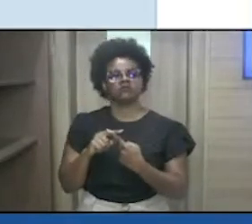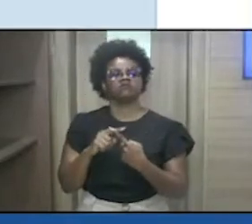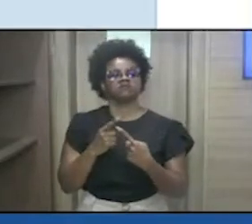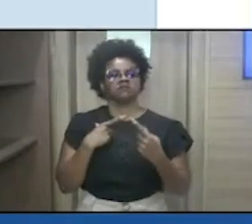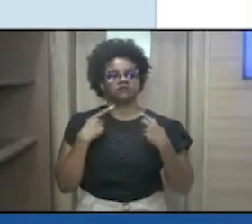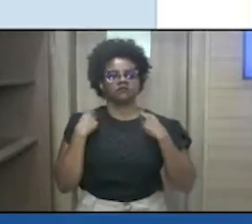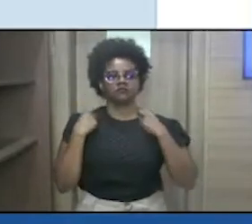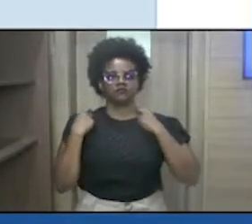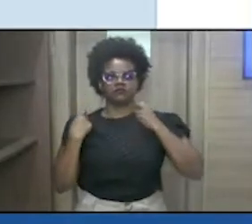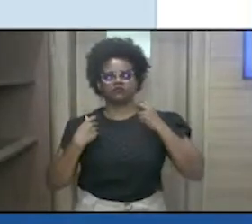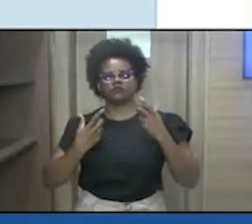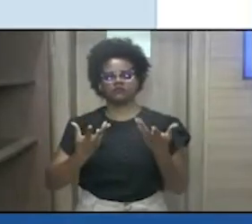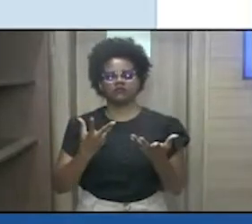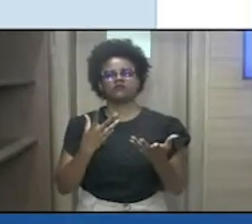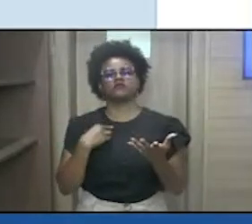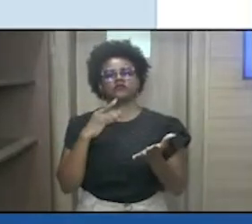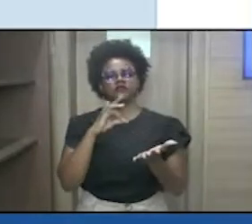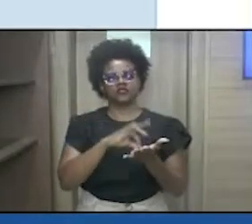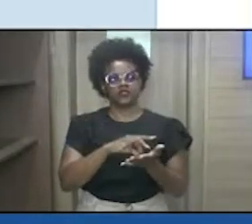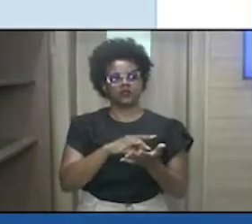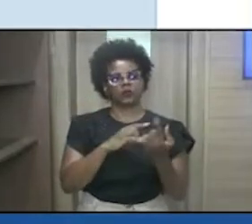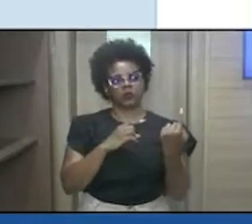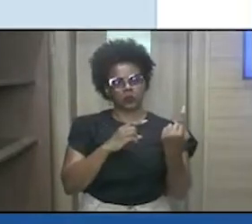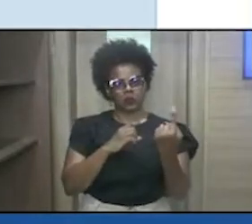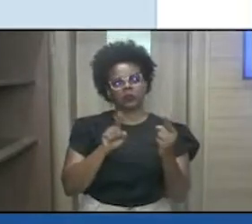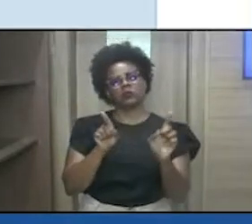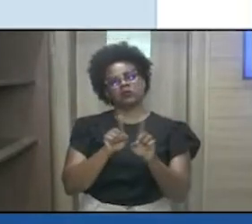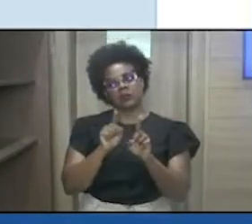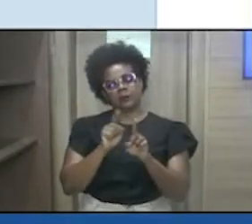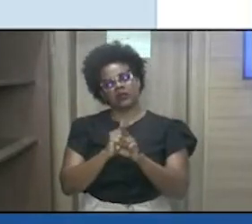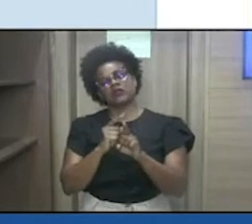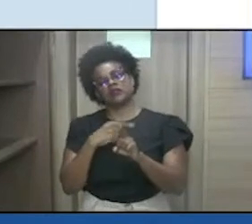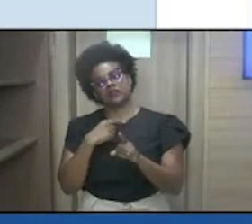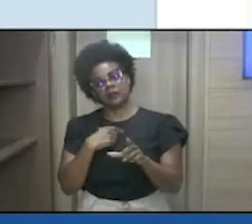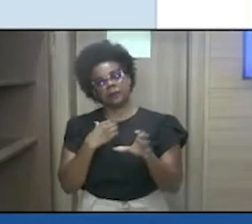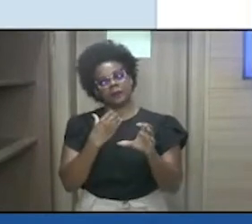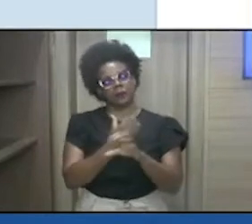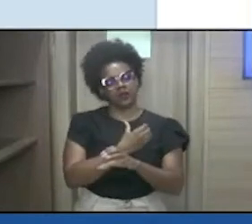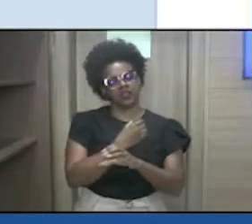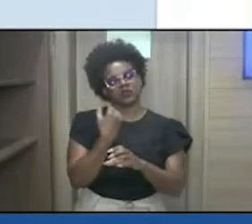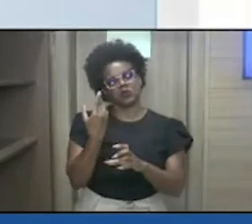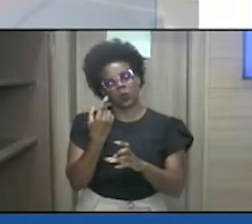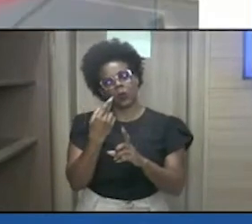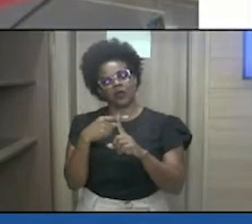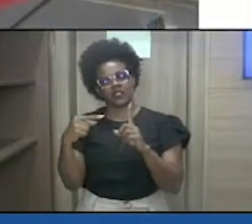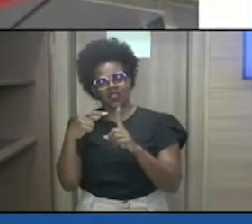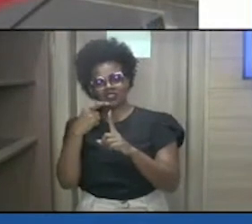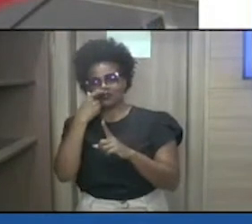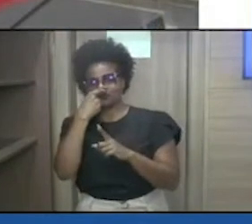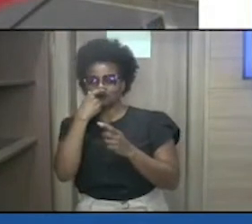aí inclui a prótese fixa unitária, além da prótese parcial e da prótese total.